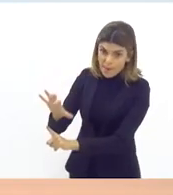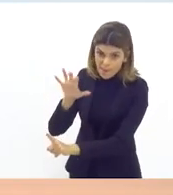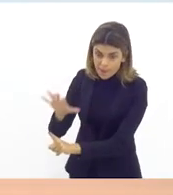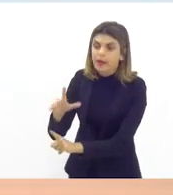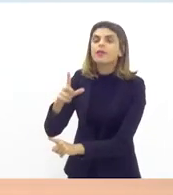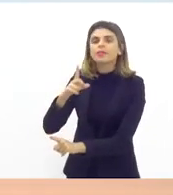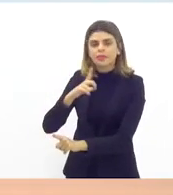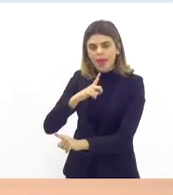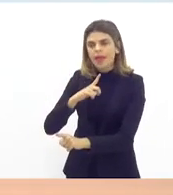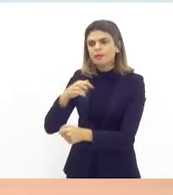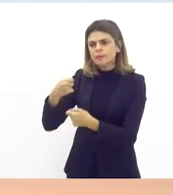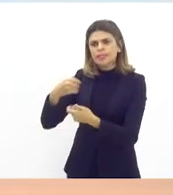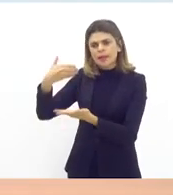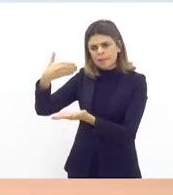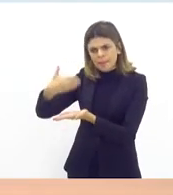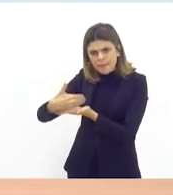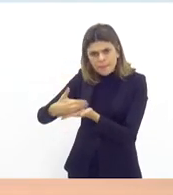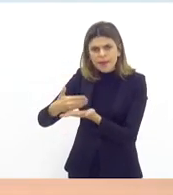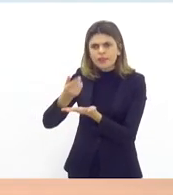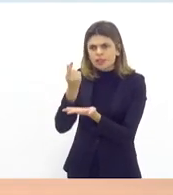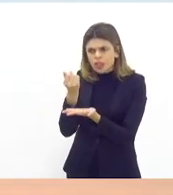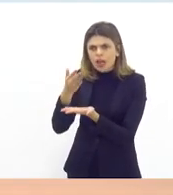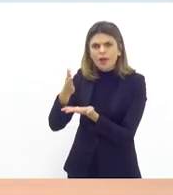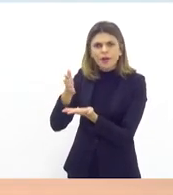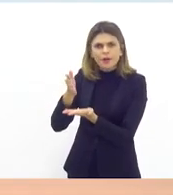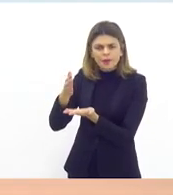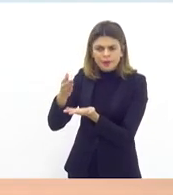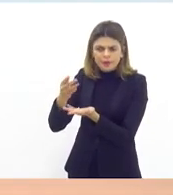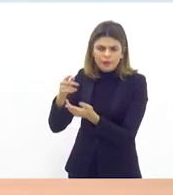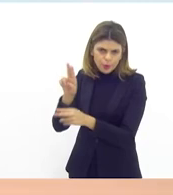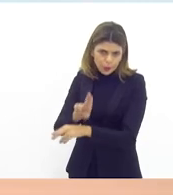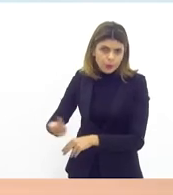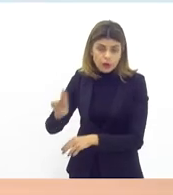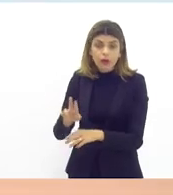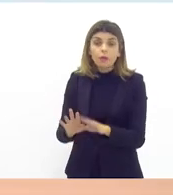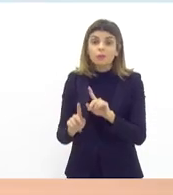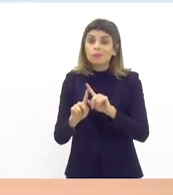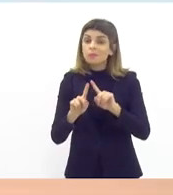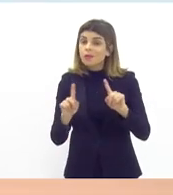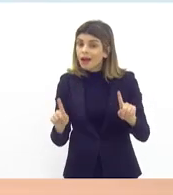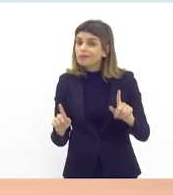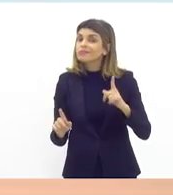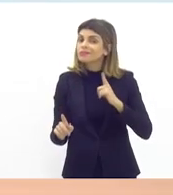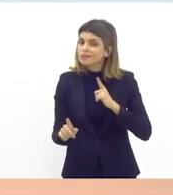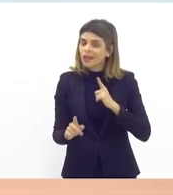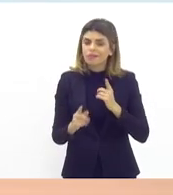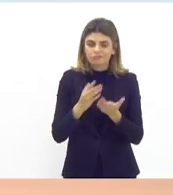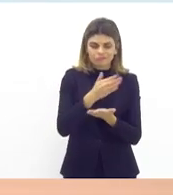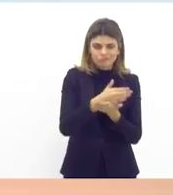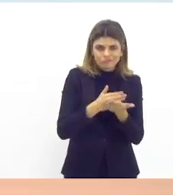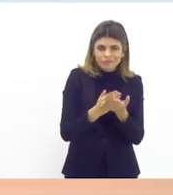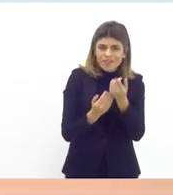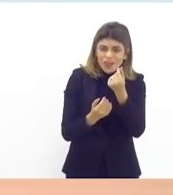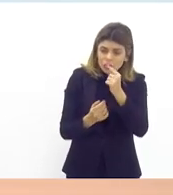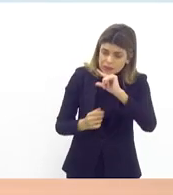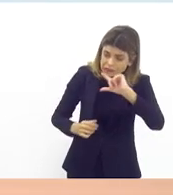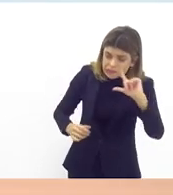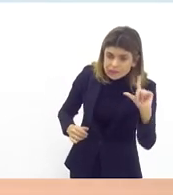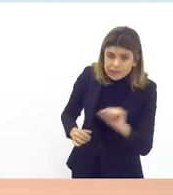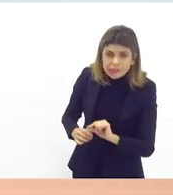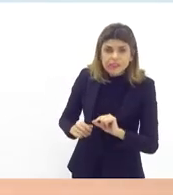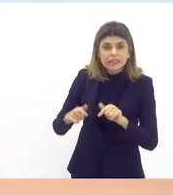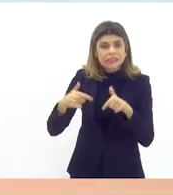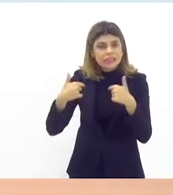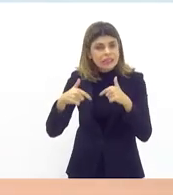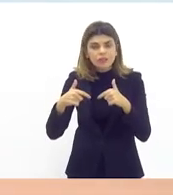um benefício, vai ser um desastre. Só que lembrando que, na verdade, tem uma parcela minúscula do setor de serviços que, na